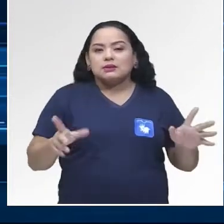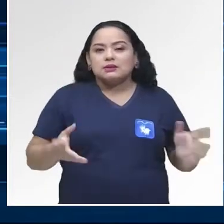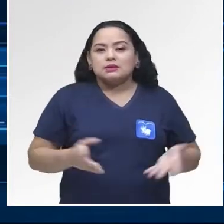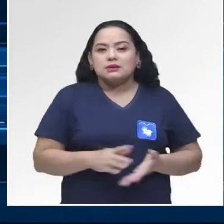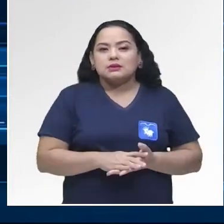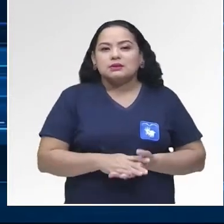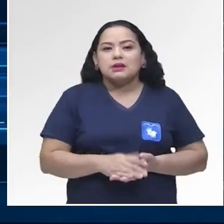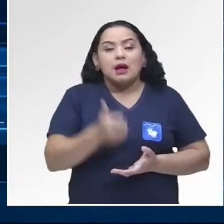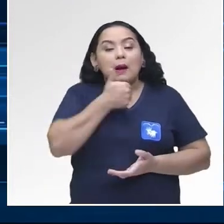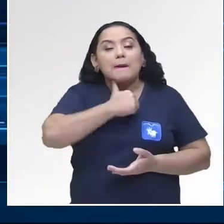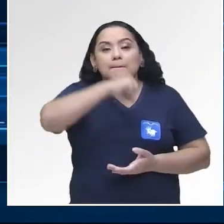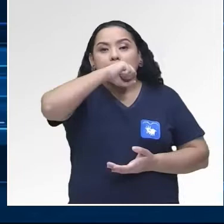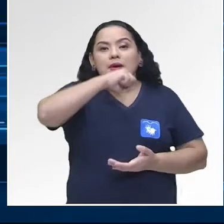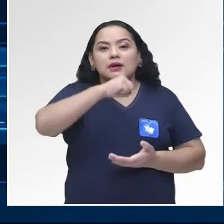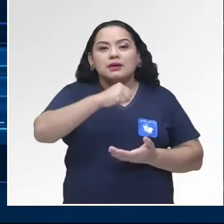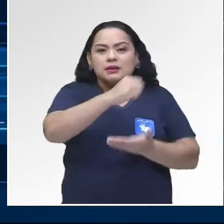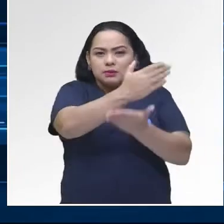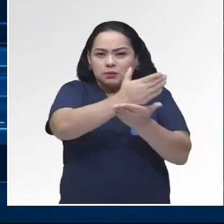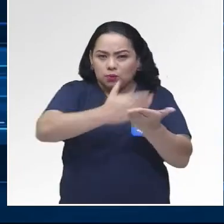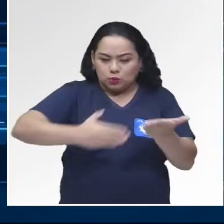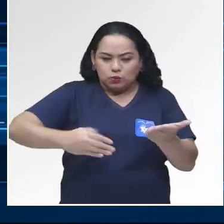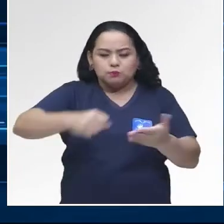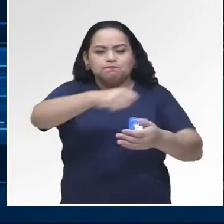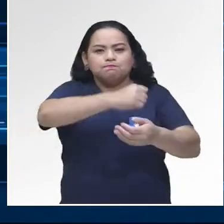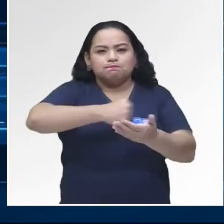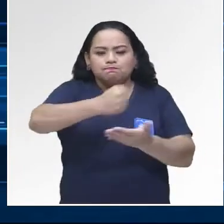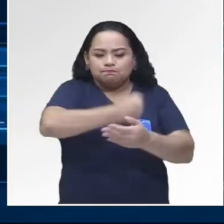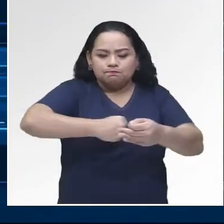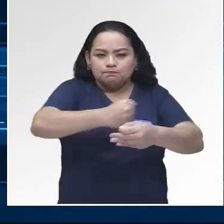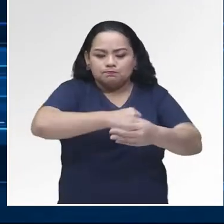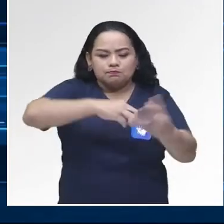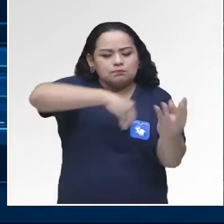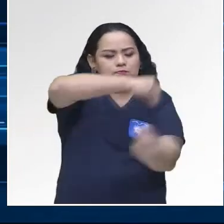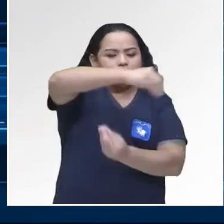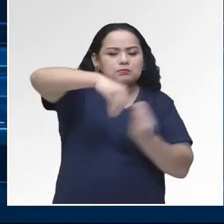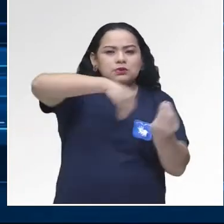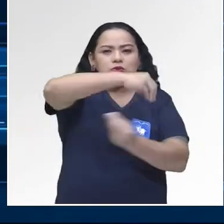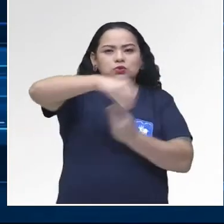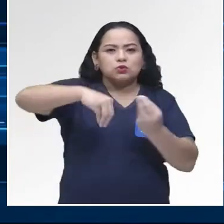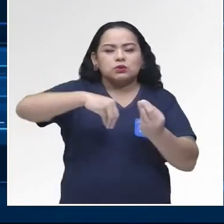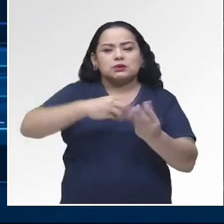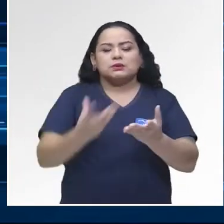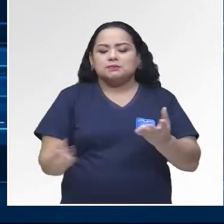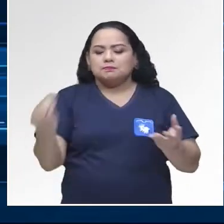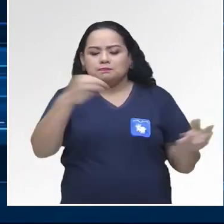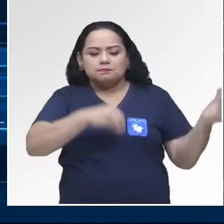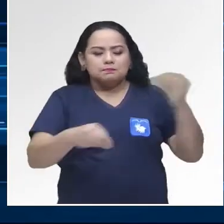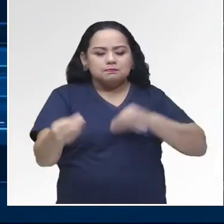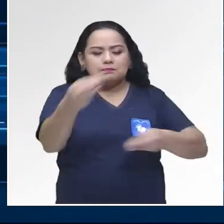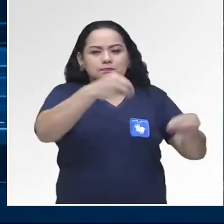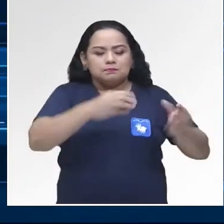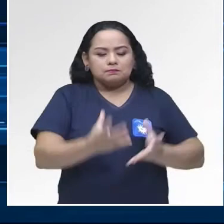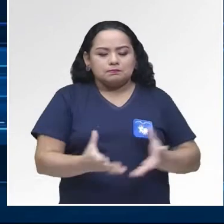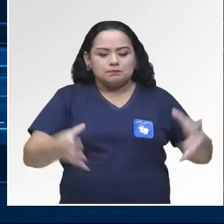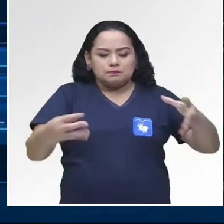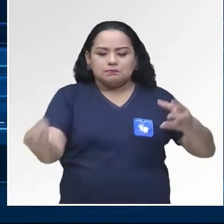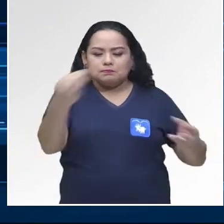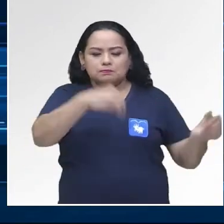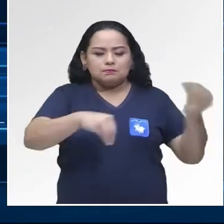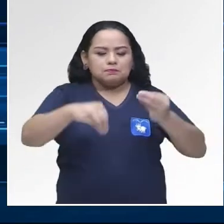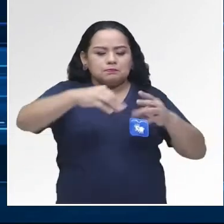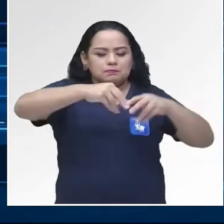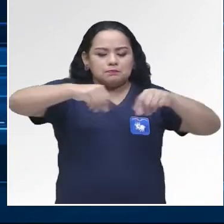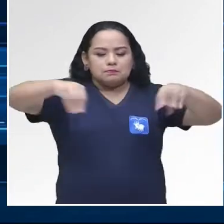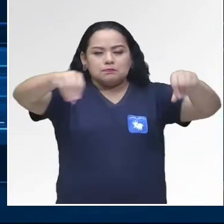mãe faz um bolo em casa, ela mistura lá todos os ingredientes do bolo, trigo, né? E